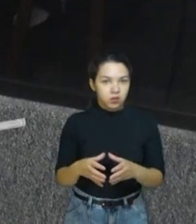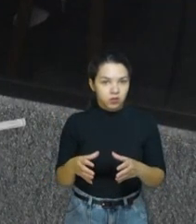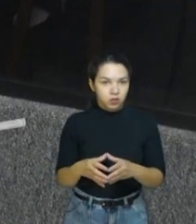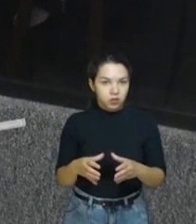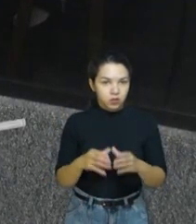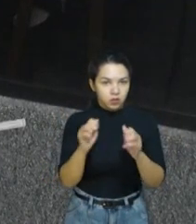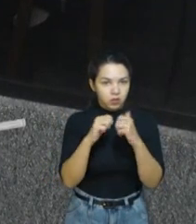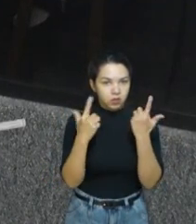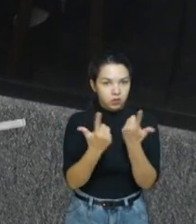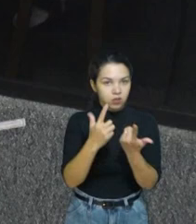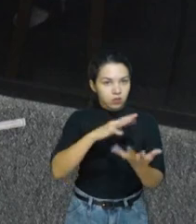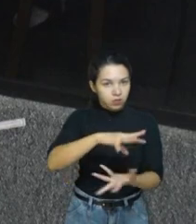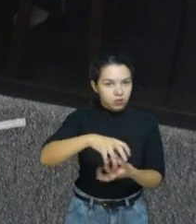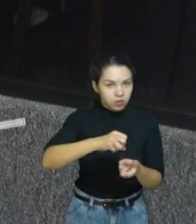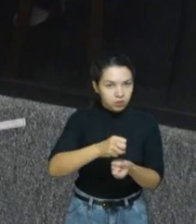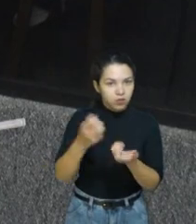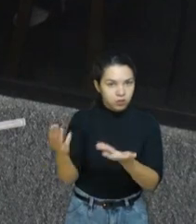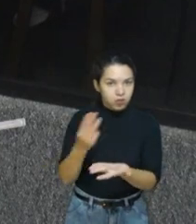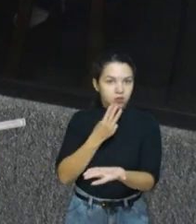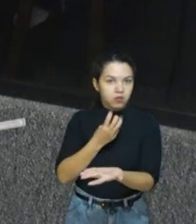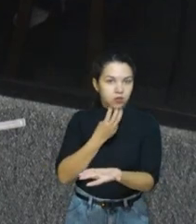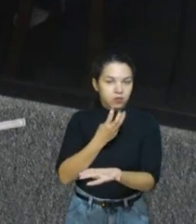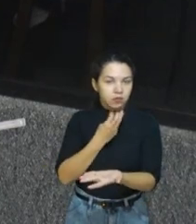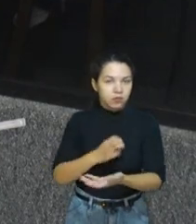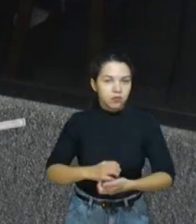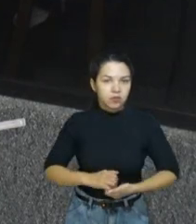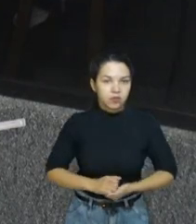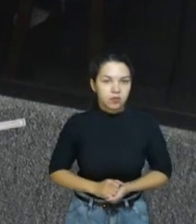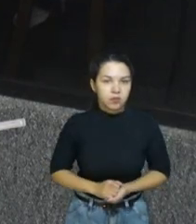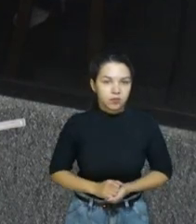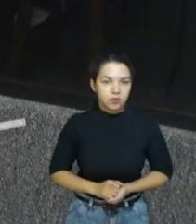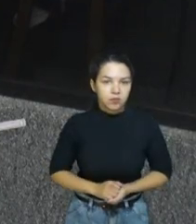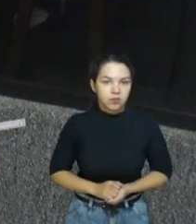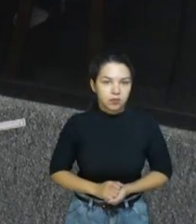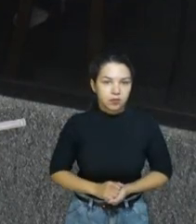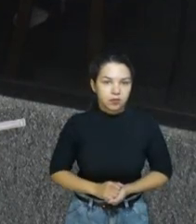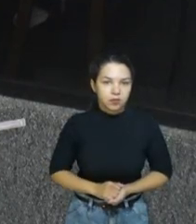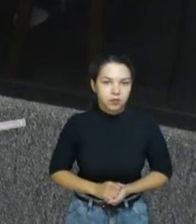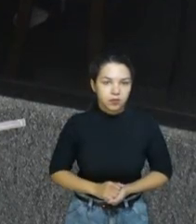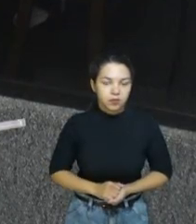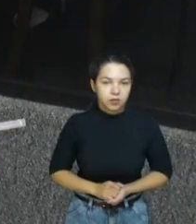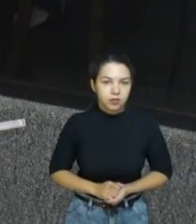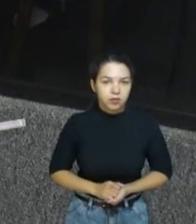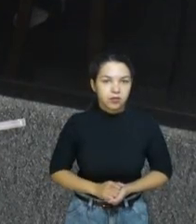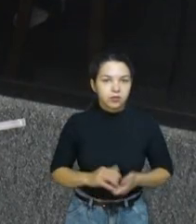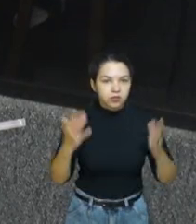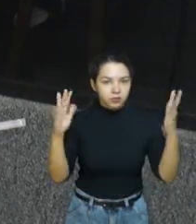Alesse Sustentável. Deputado Marquito, por favor. Acho que o microfone.